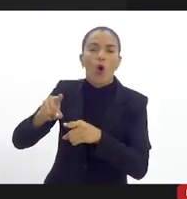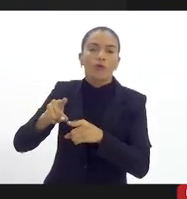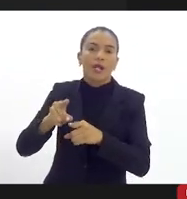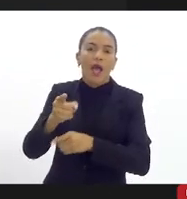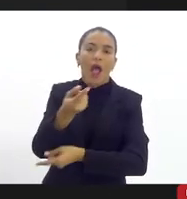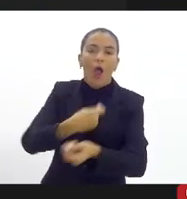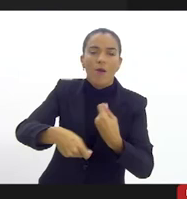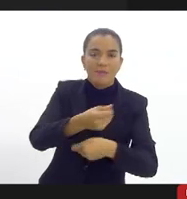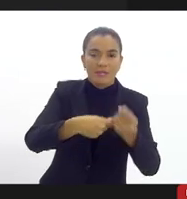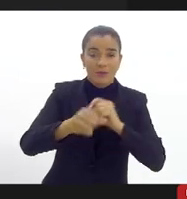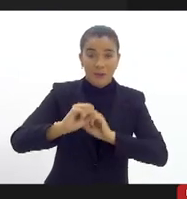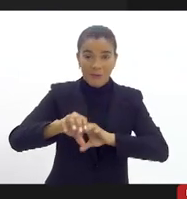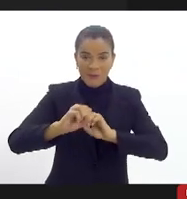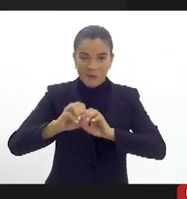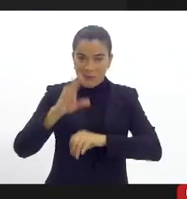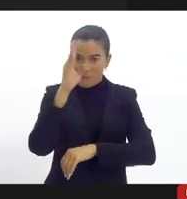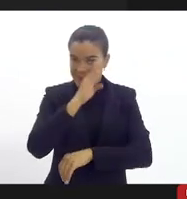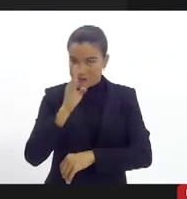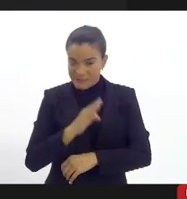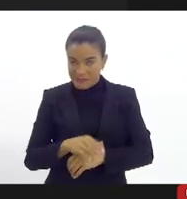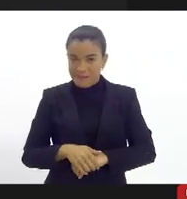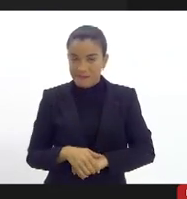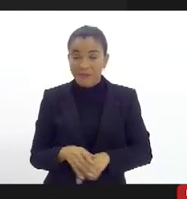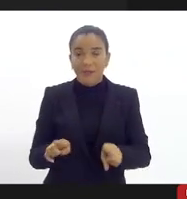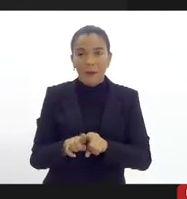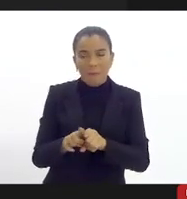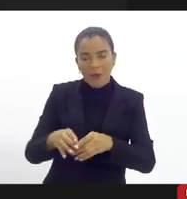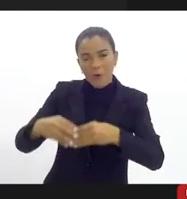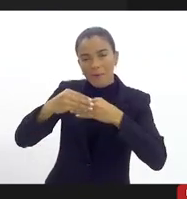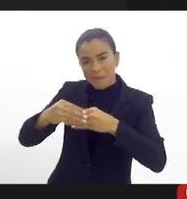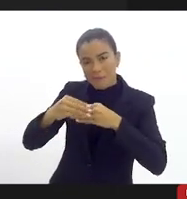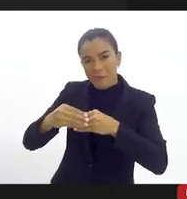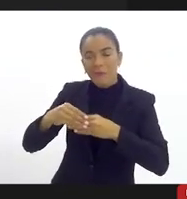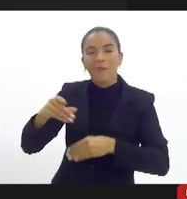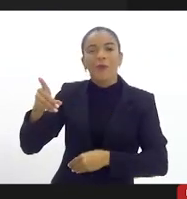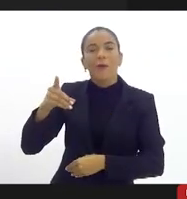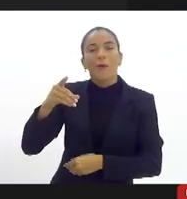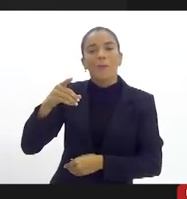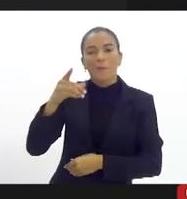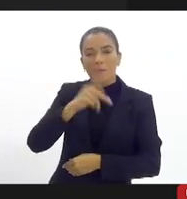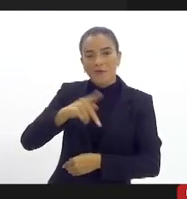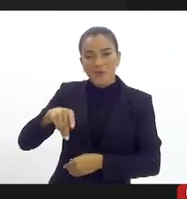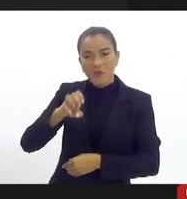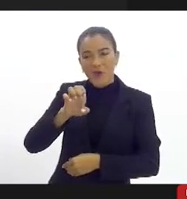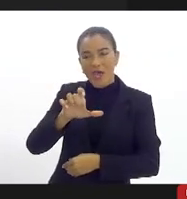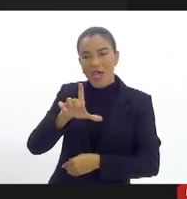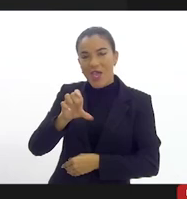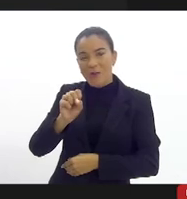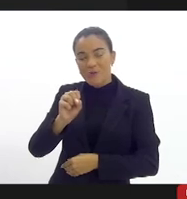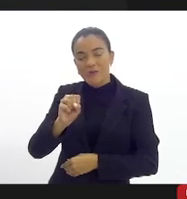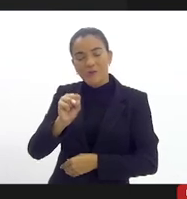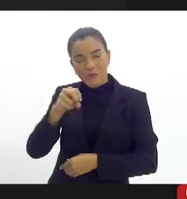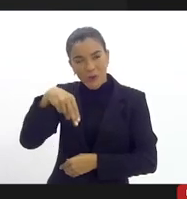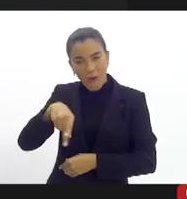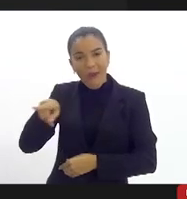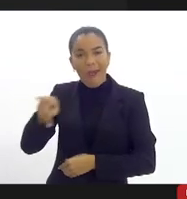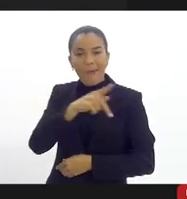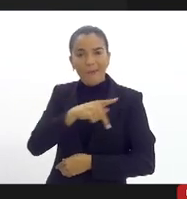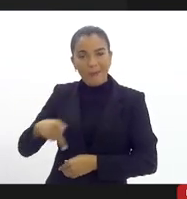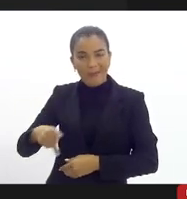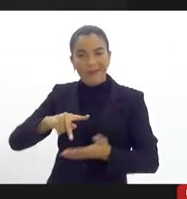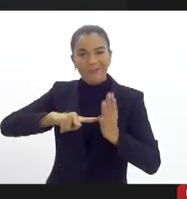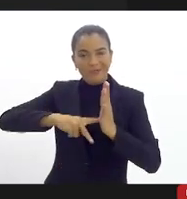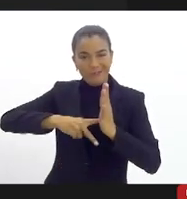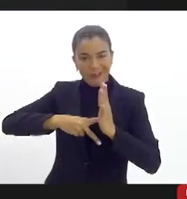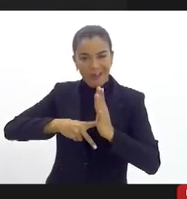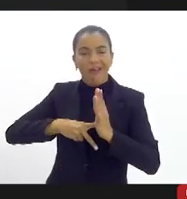no Brasil queria completar o professor Elson que é presidente do sindicato dos professores do Rio de Janeiro companheiro